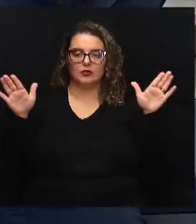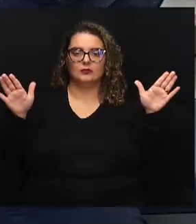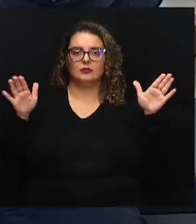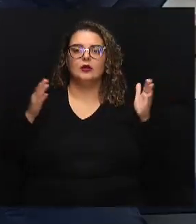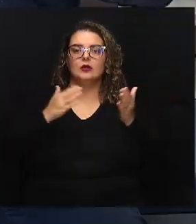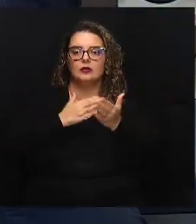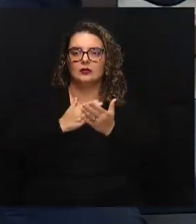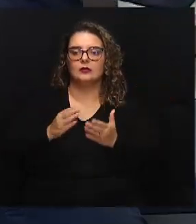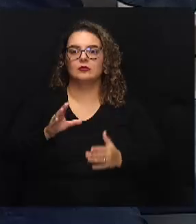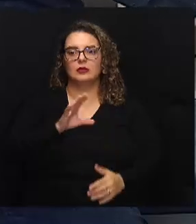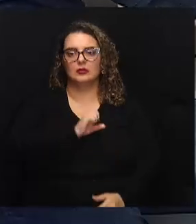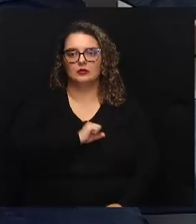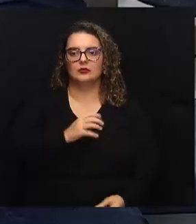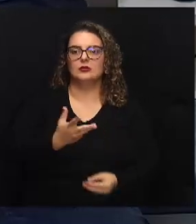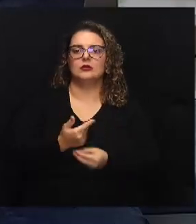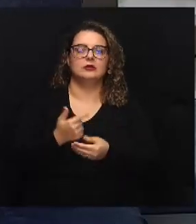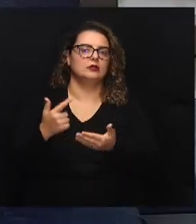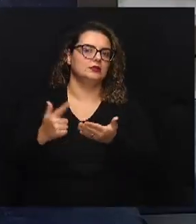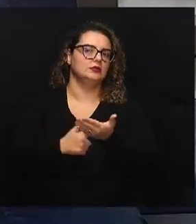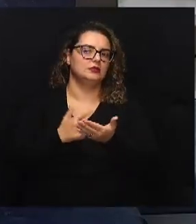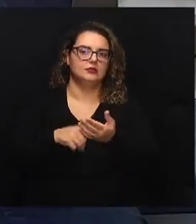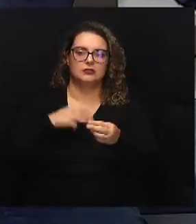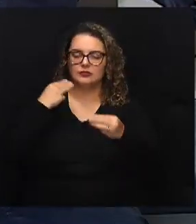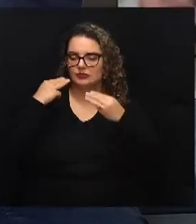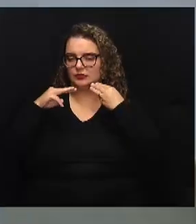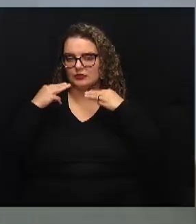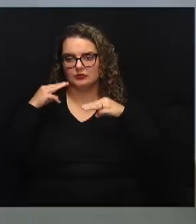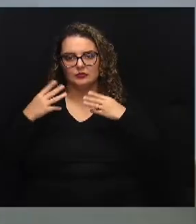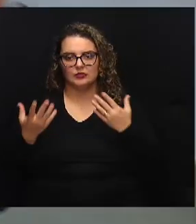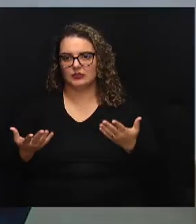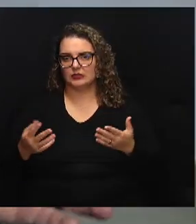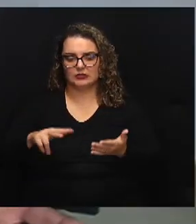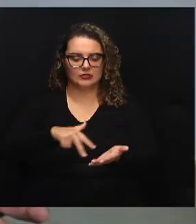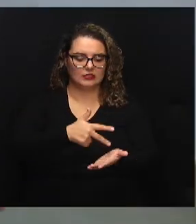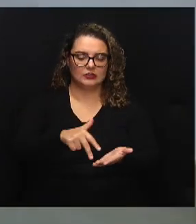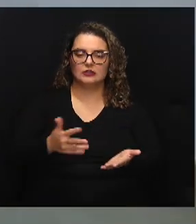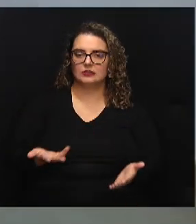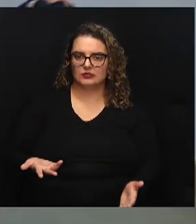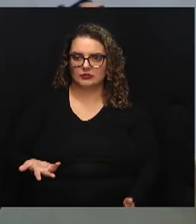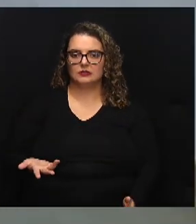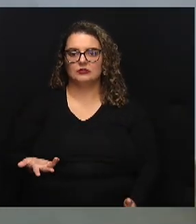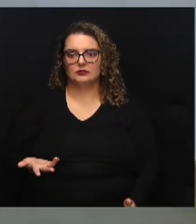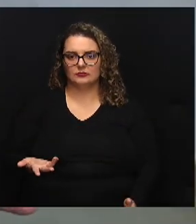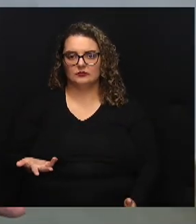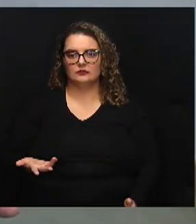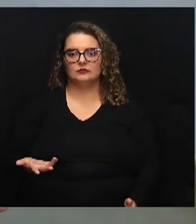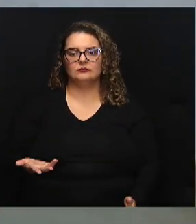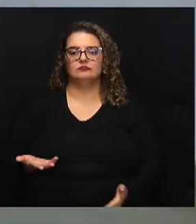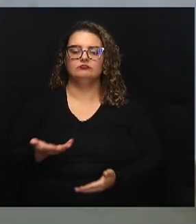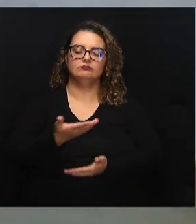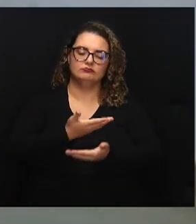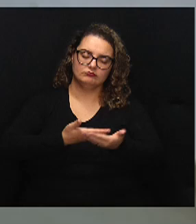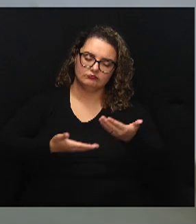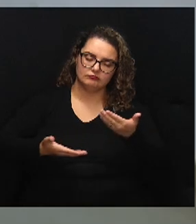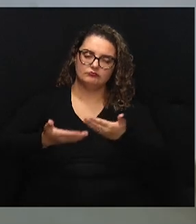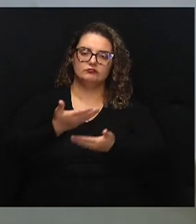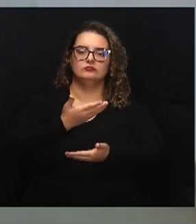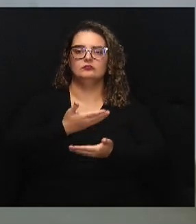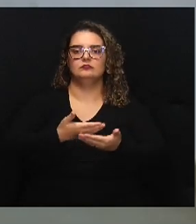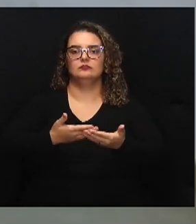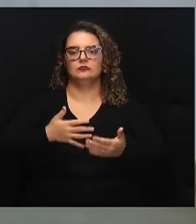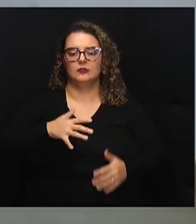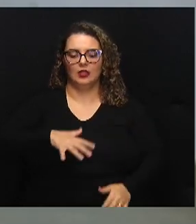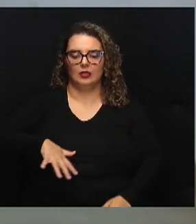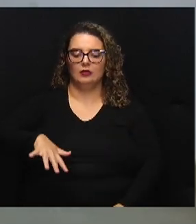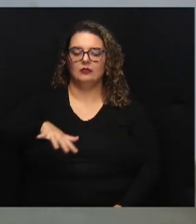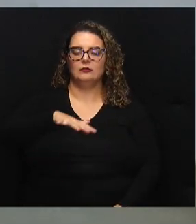gostar da arte, da literatura, da música, da dança, então aí você passa a interagir nesse